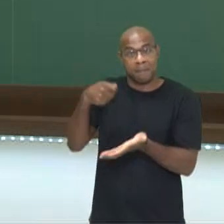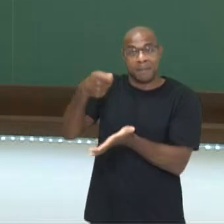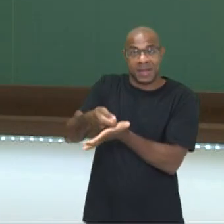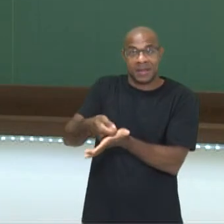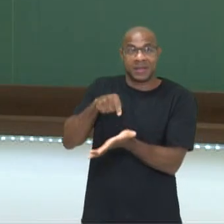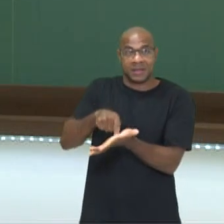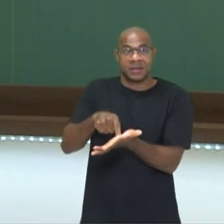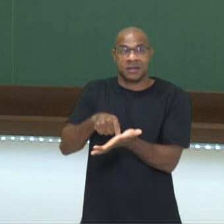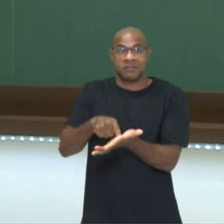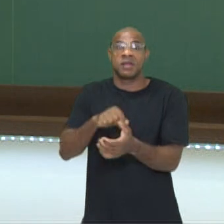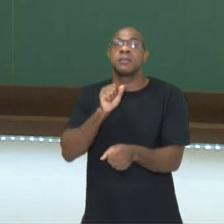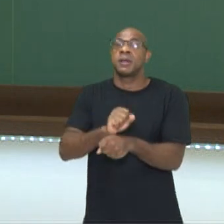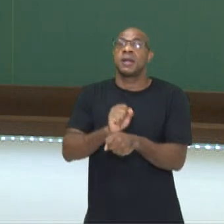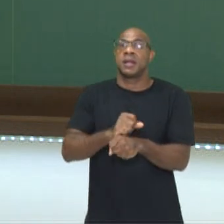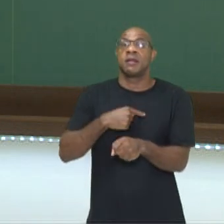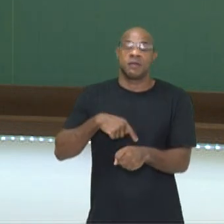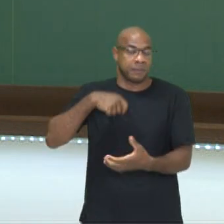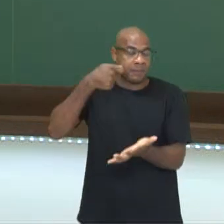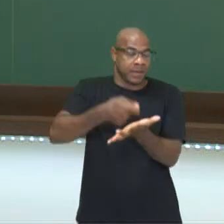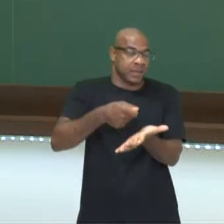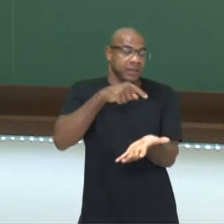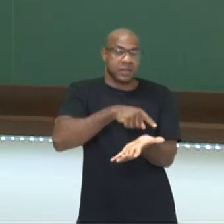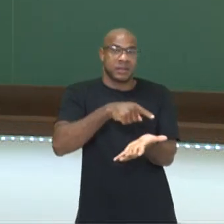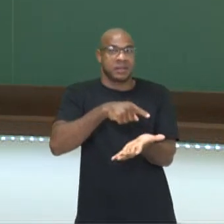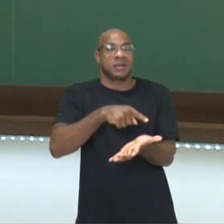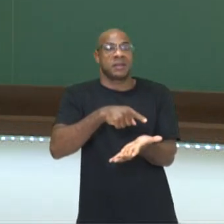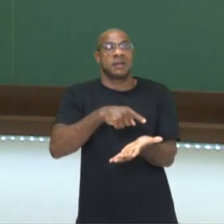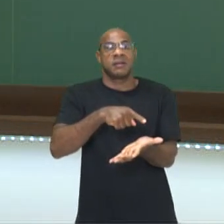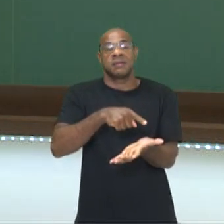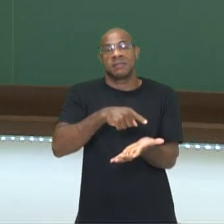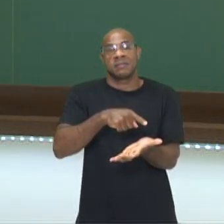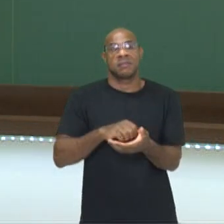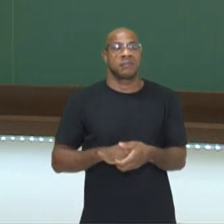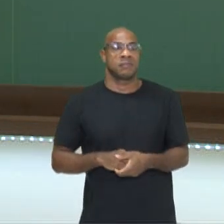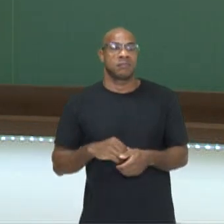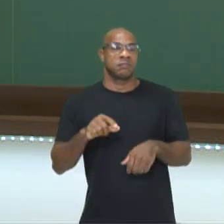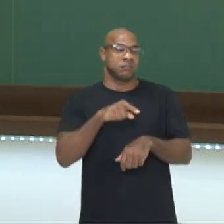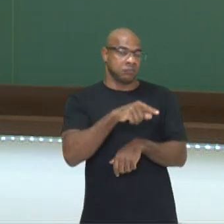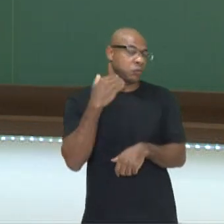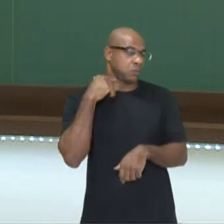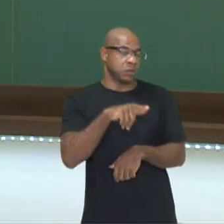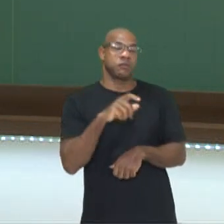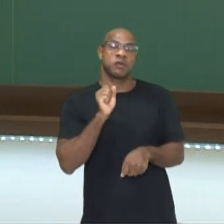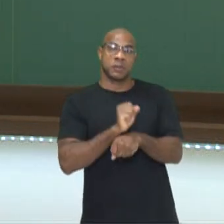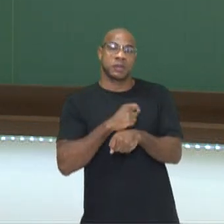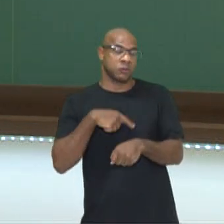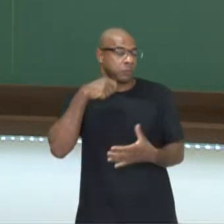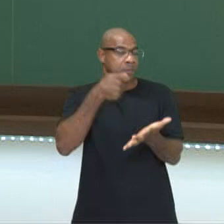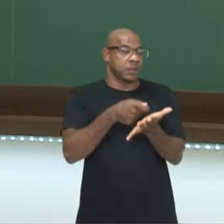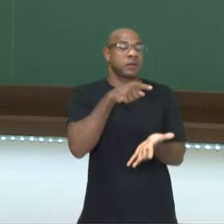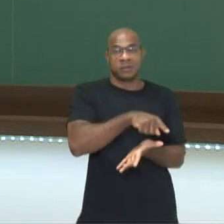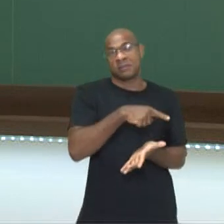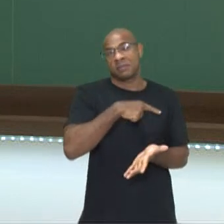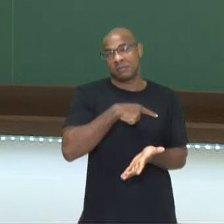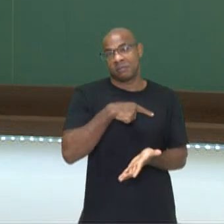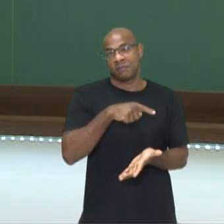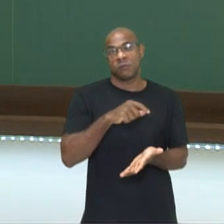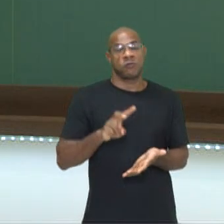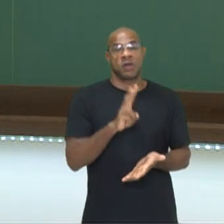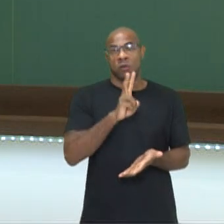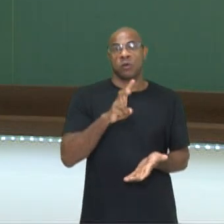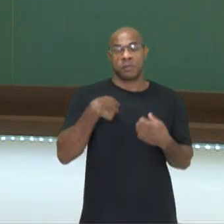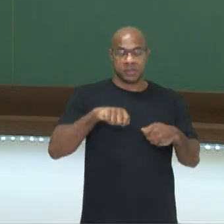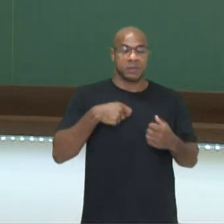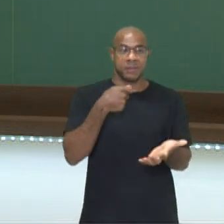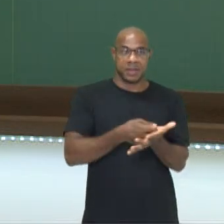mim, ela vai esperar que eu pague para ela, né? A pessoa, no caso, uma instituição financeira, ela vai esperar que eu pague para ela os valores que eu